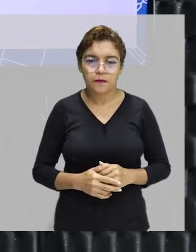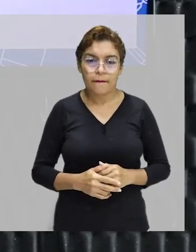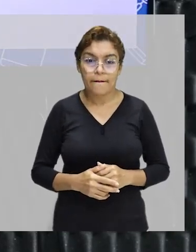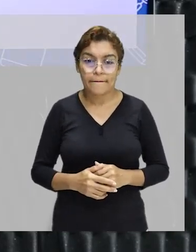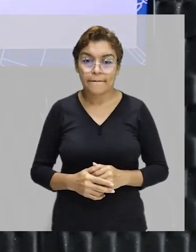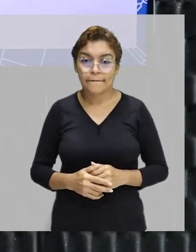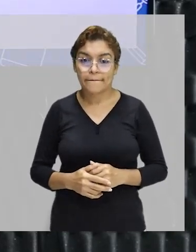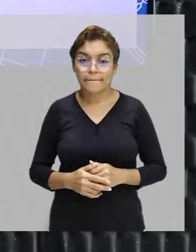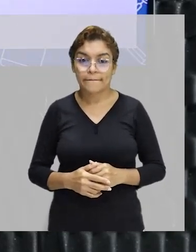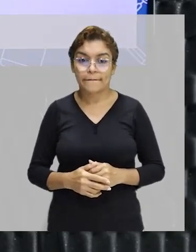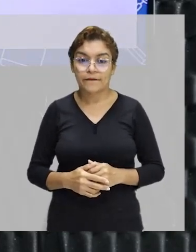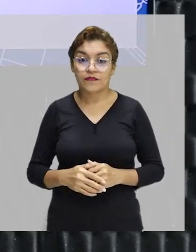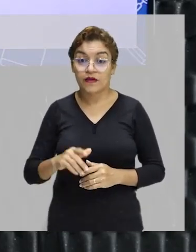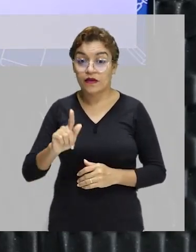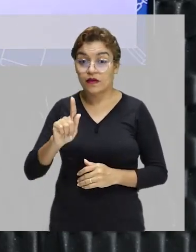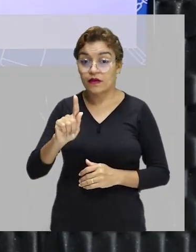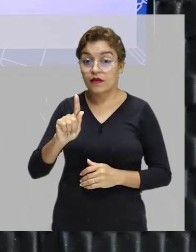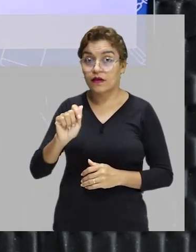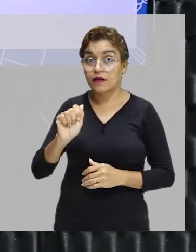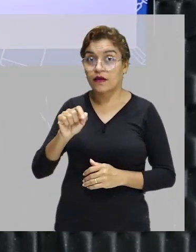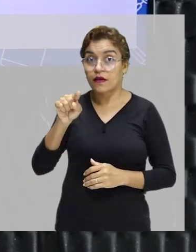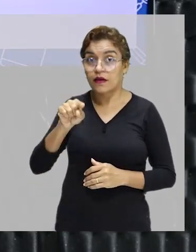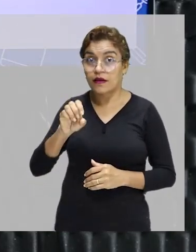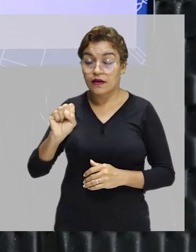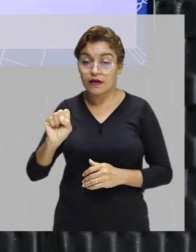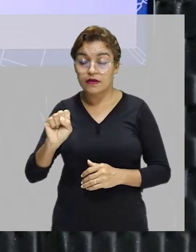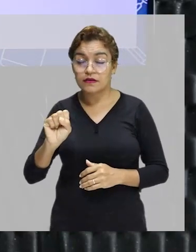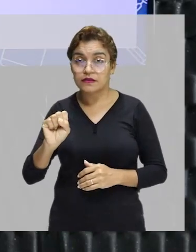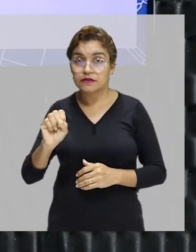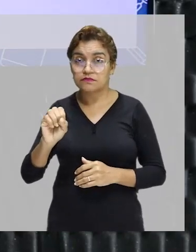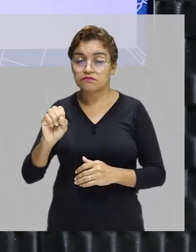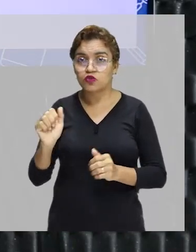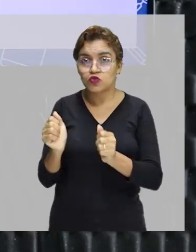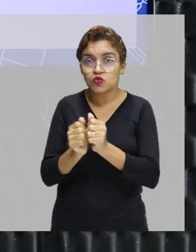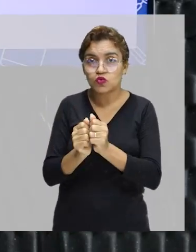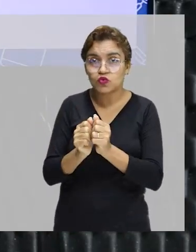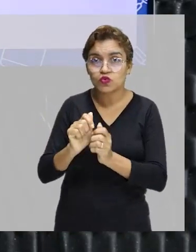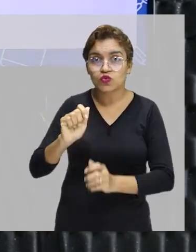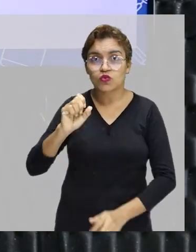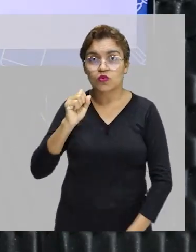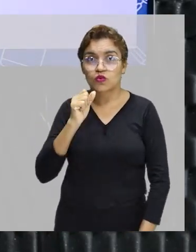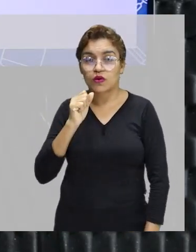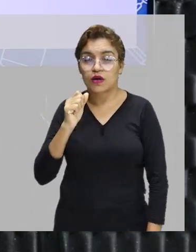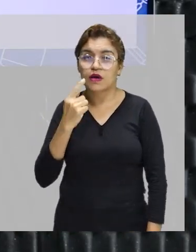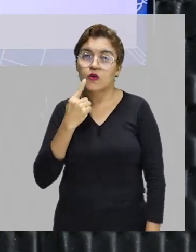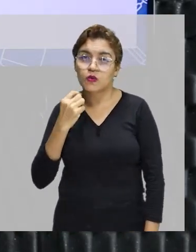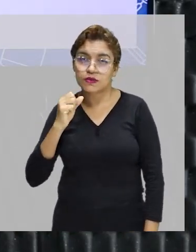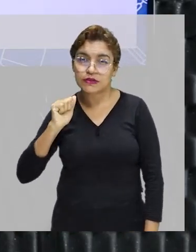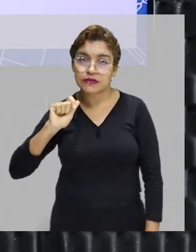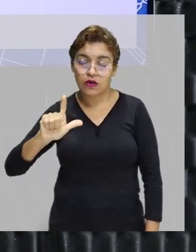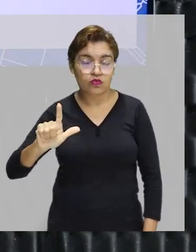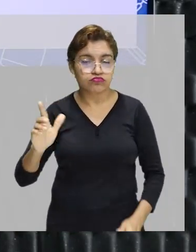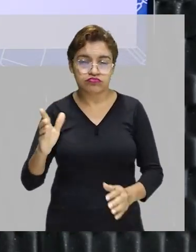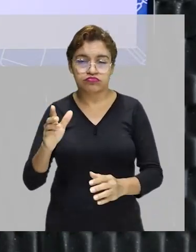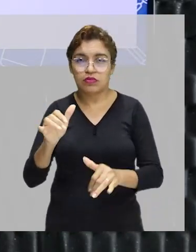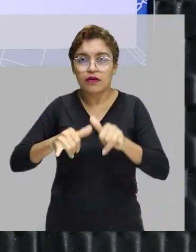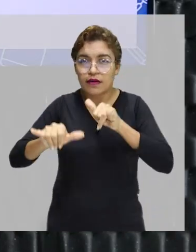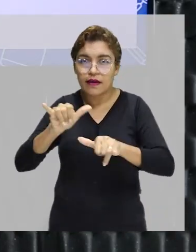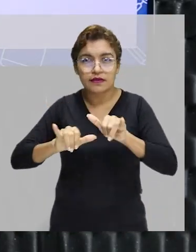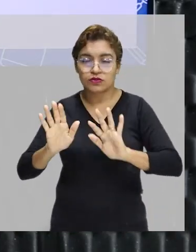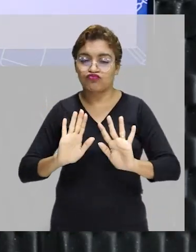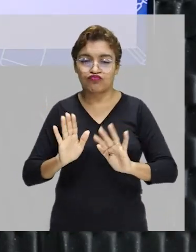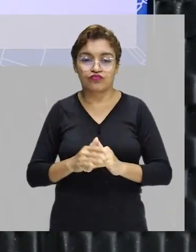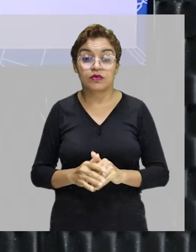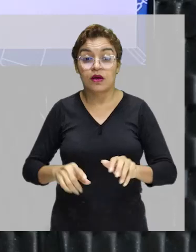E outra coisa, a reação do gás de cozinha com o sal. Não vai haver essa reação. Letra C, produção de